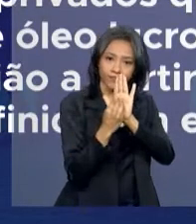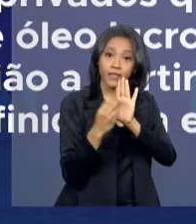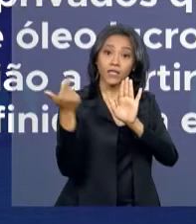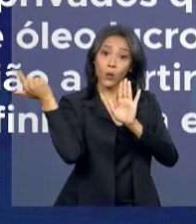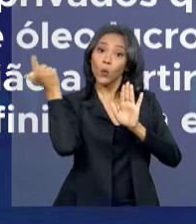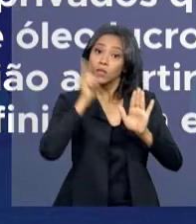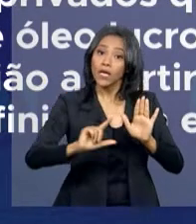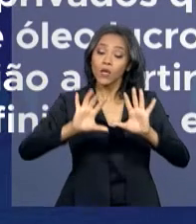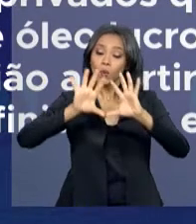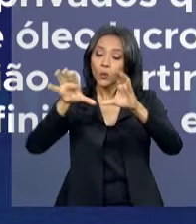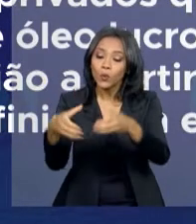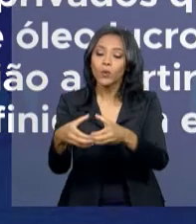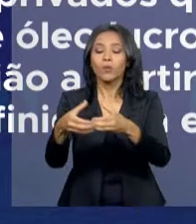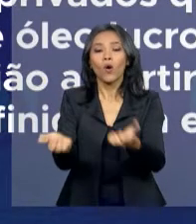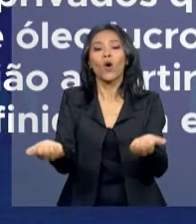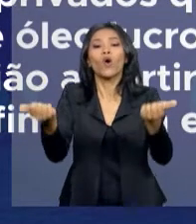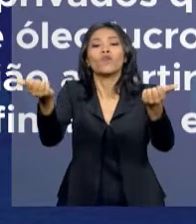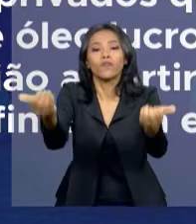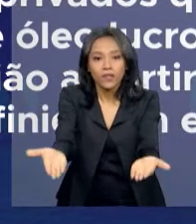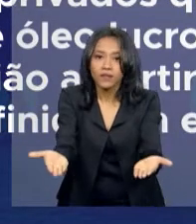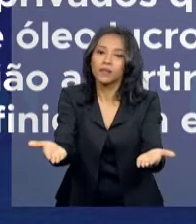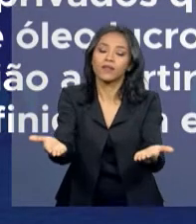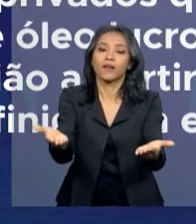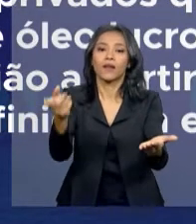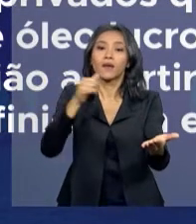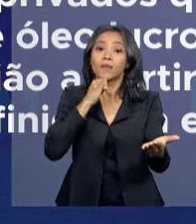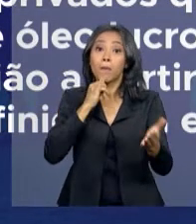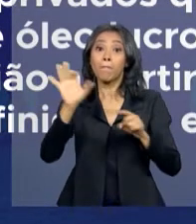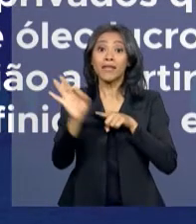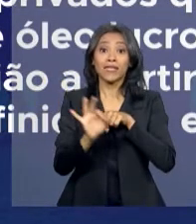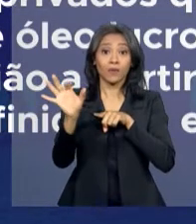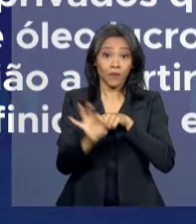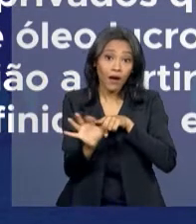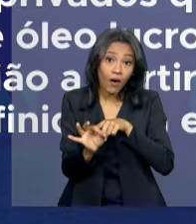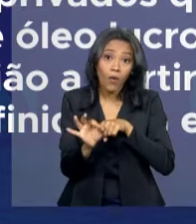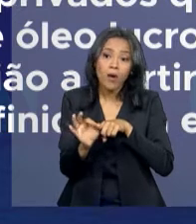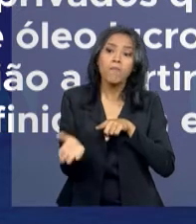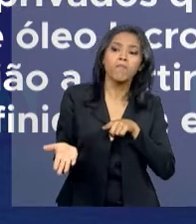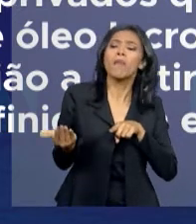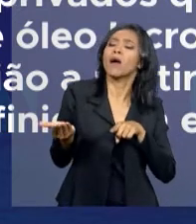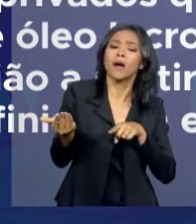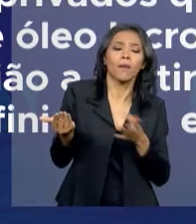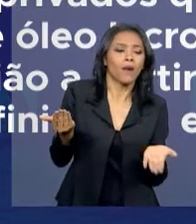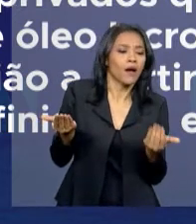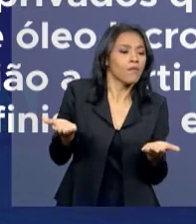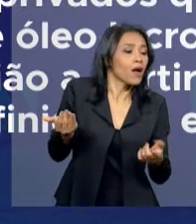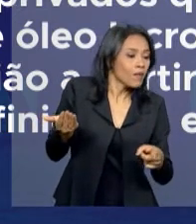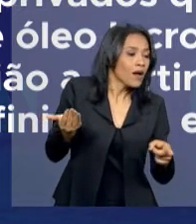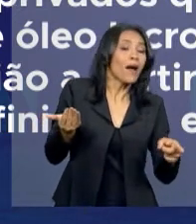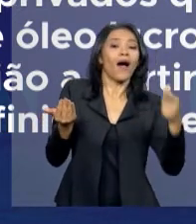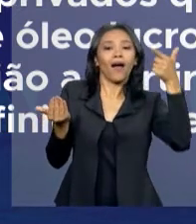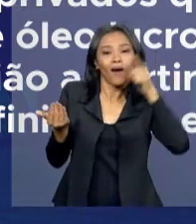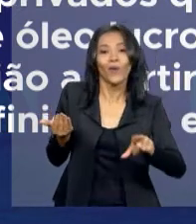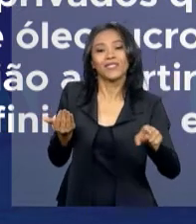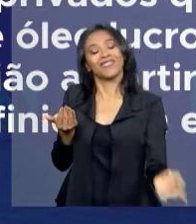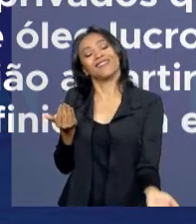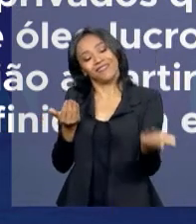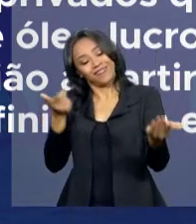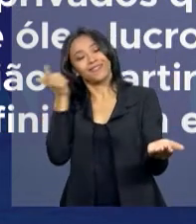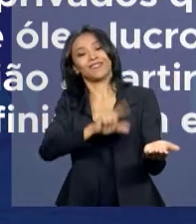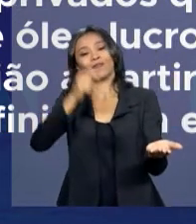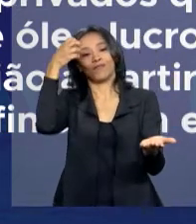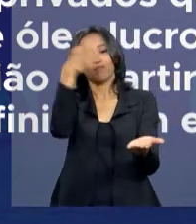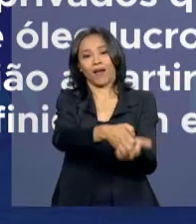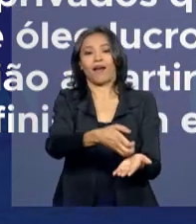o grupo que oferecer a partir daquele percentual mínimo um lance maior então por exemplo nós tivemos ali